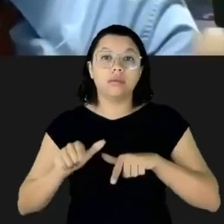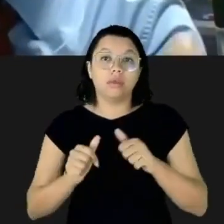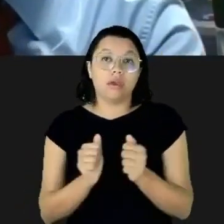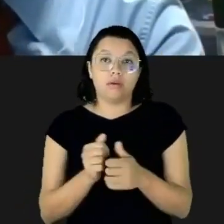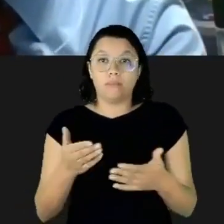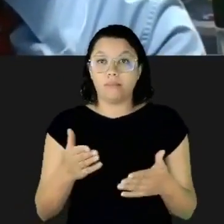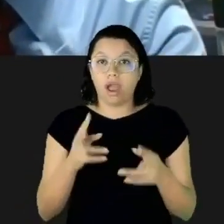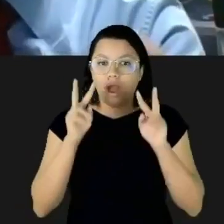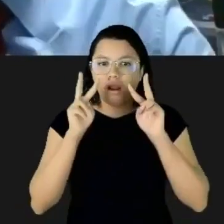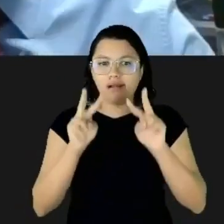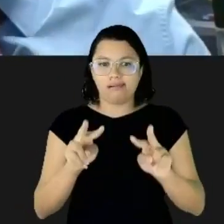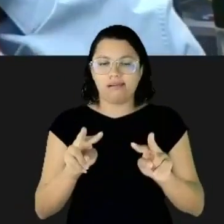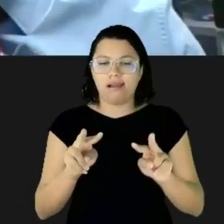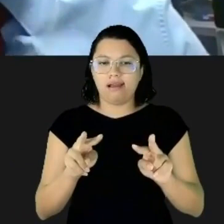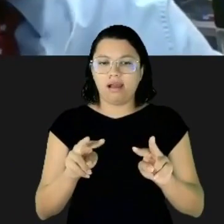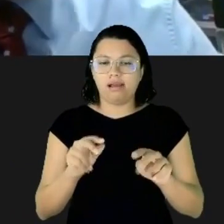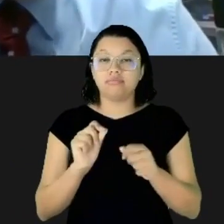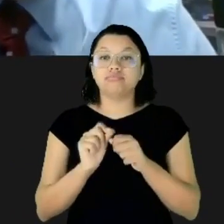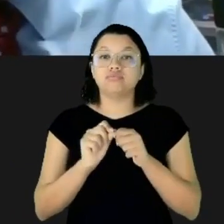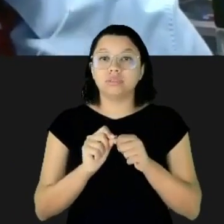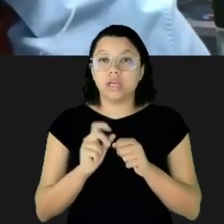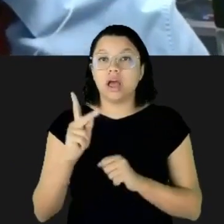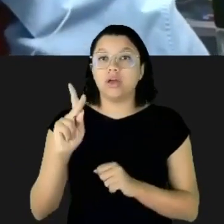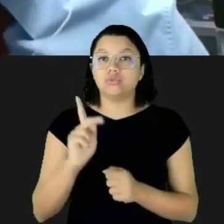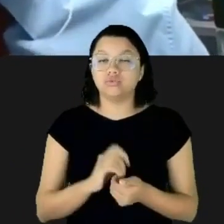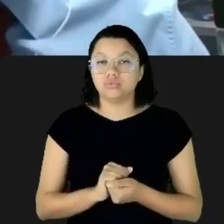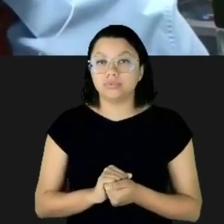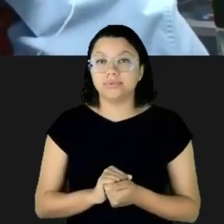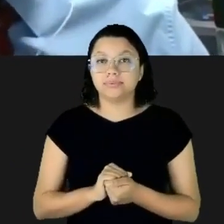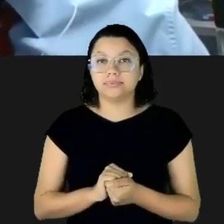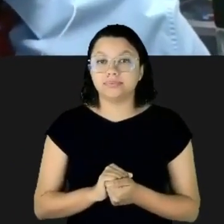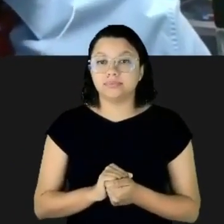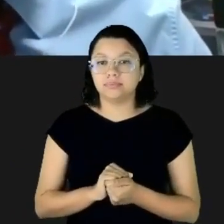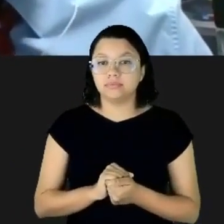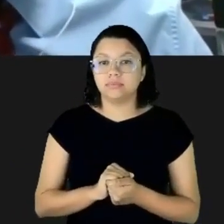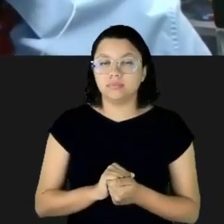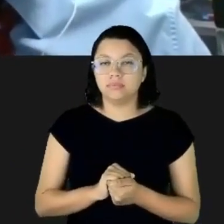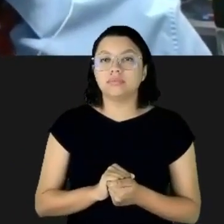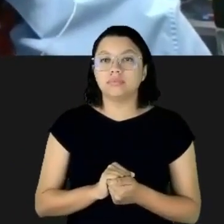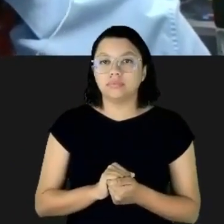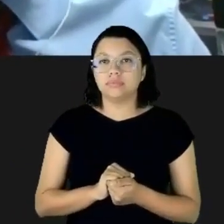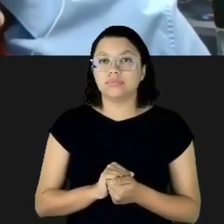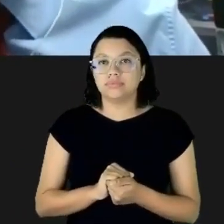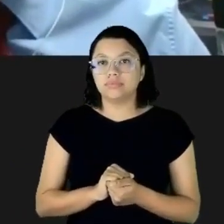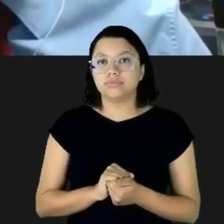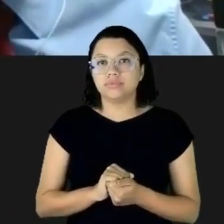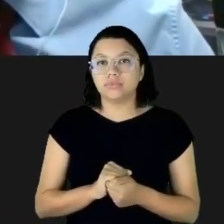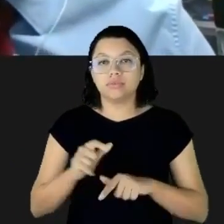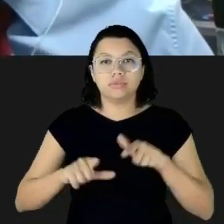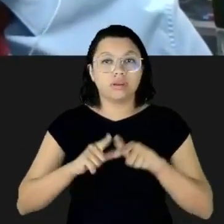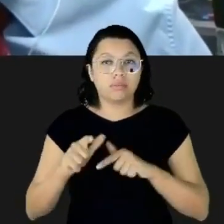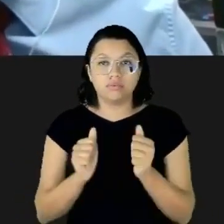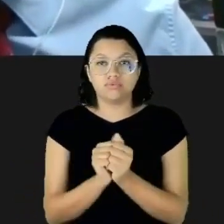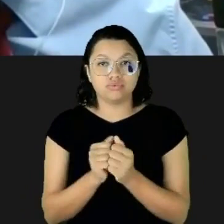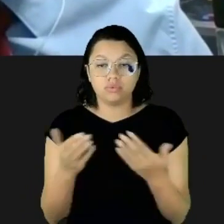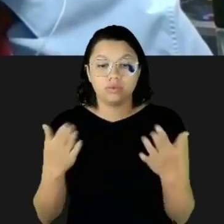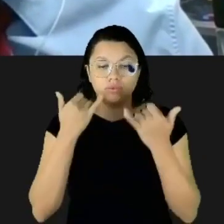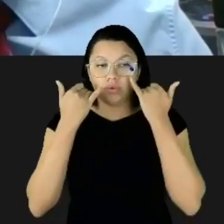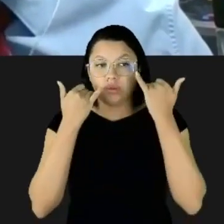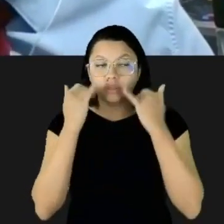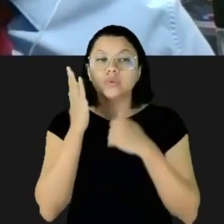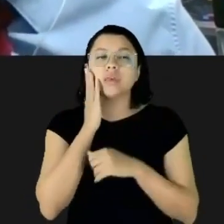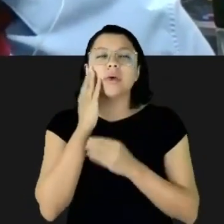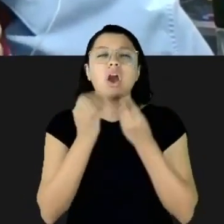trabalhar com eles você precisa olhar você precisa fazer a sua a sua interação com esses dados e saber como